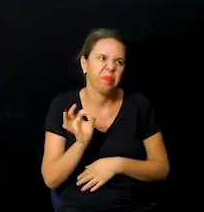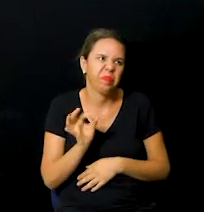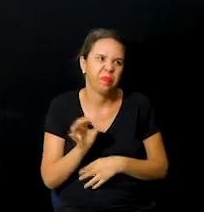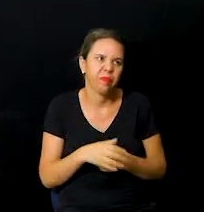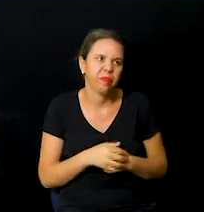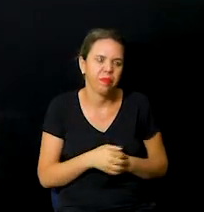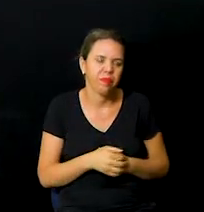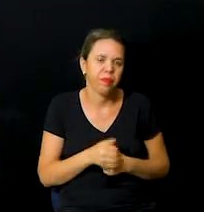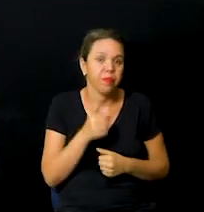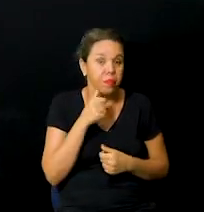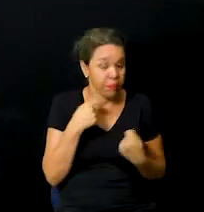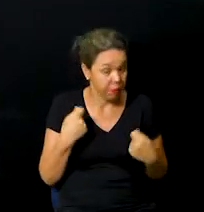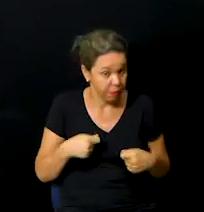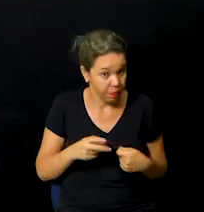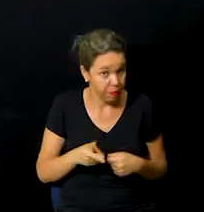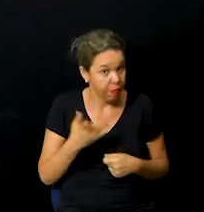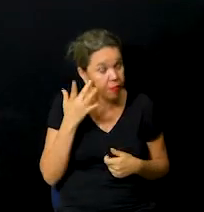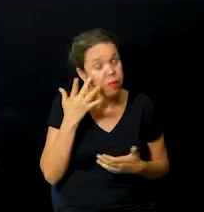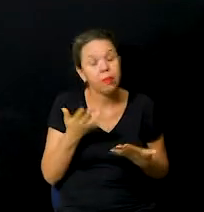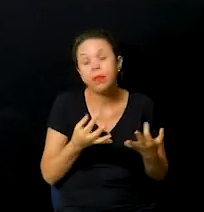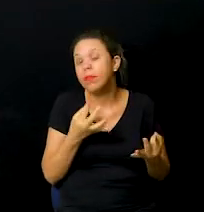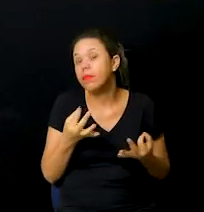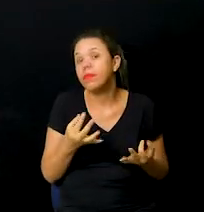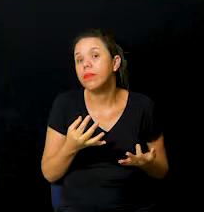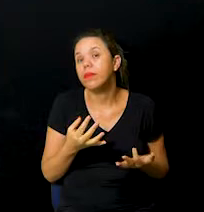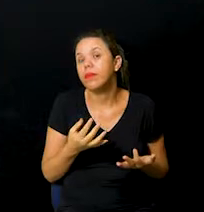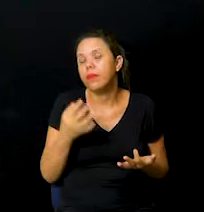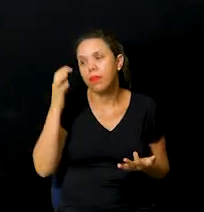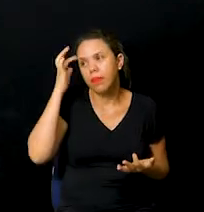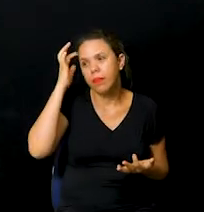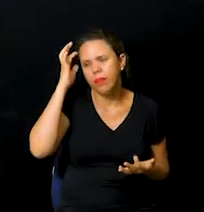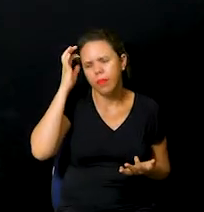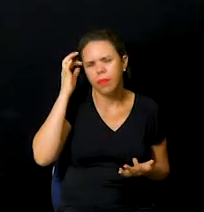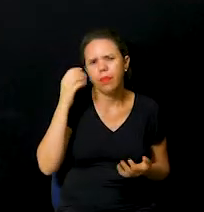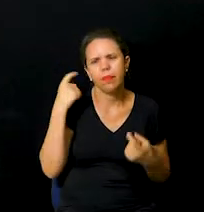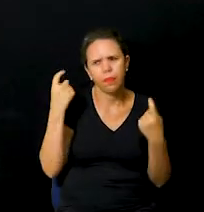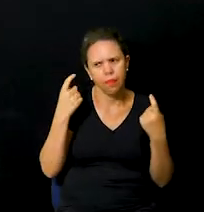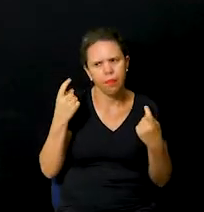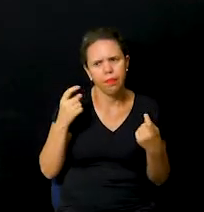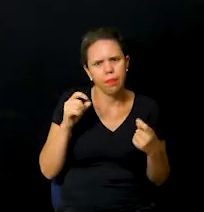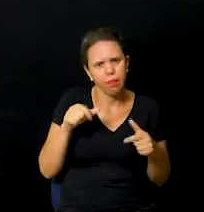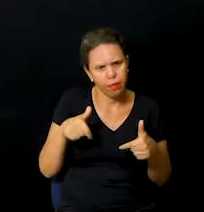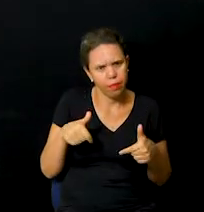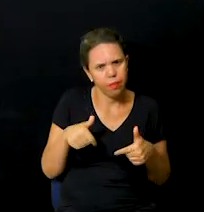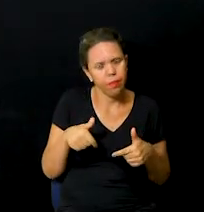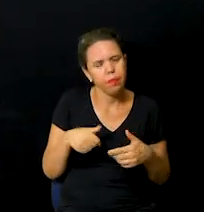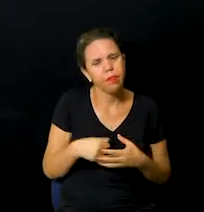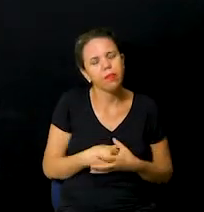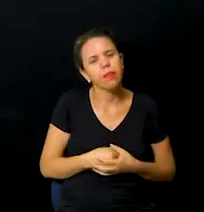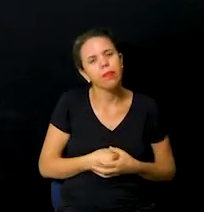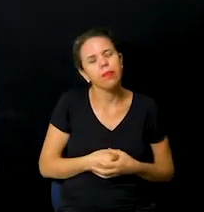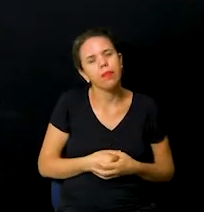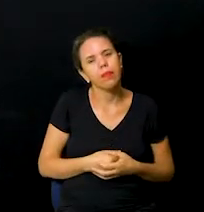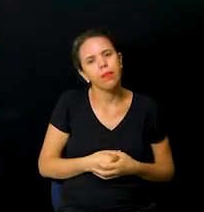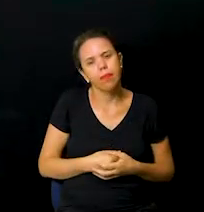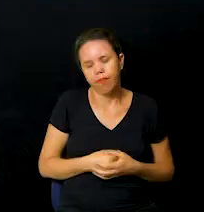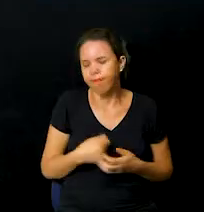preciso conhecer mais nada. Ela precisa sempre estar, digamos, com aquela pulga atrás da orelha.